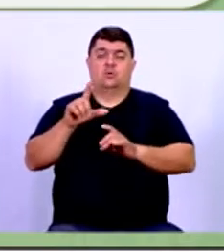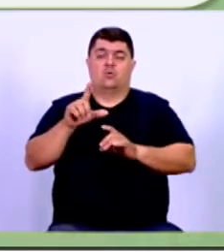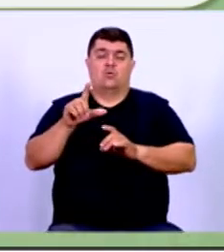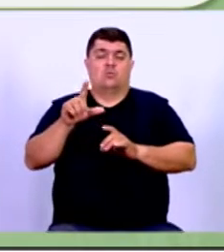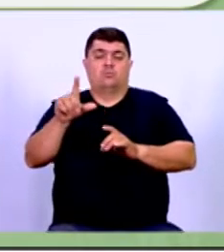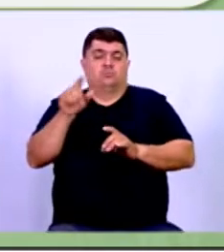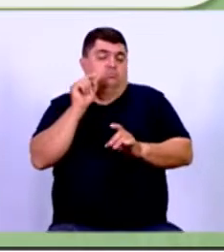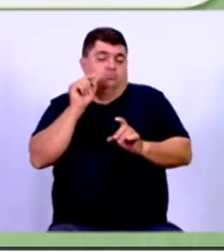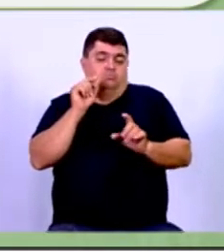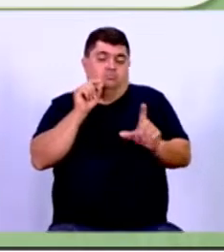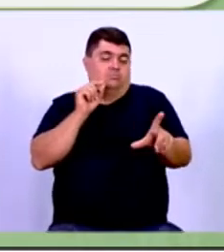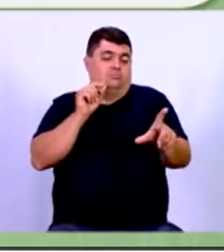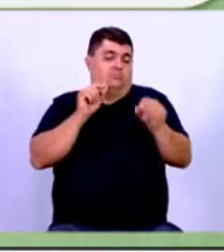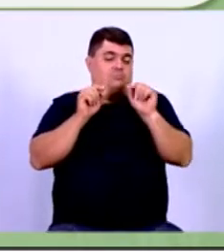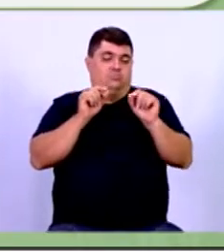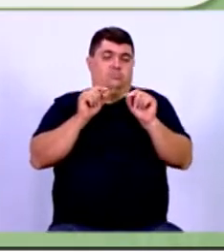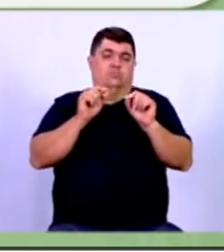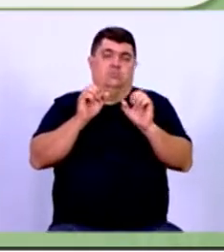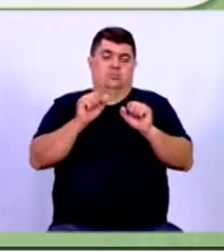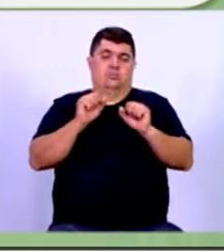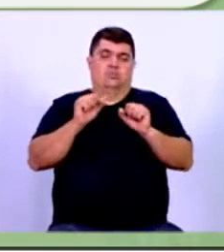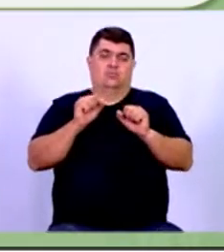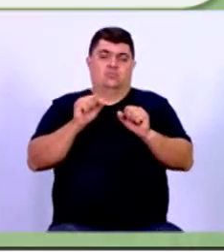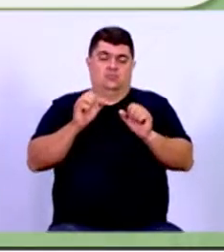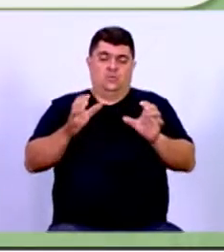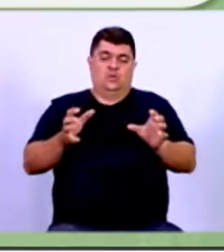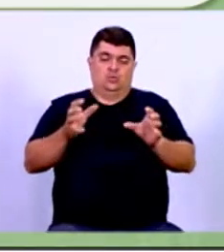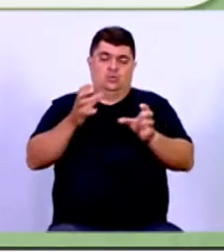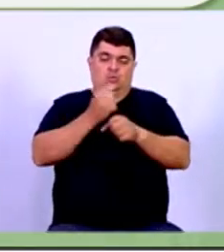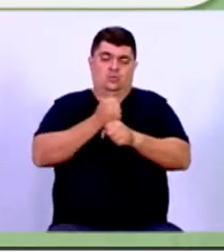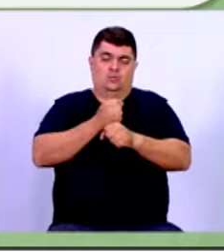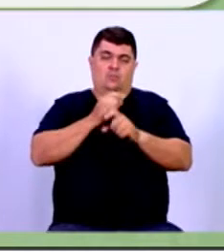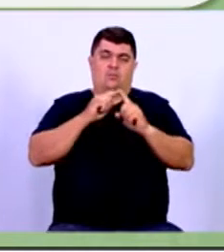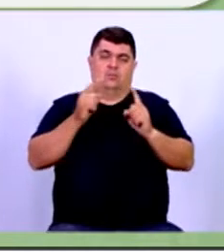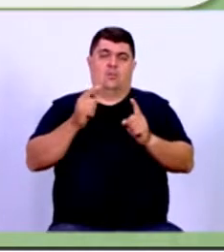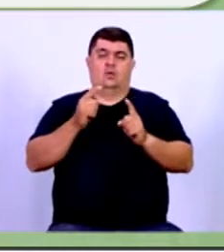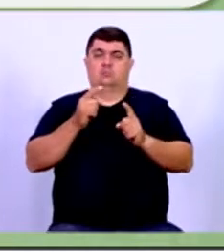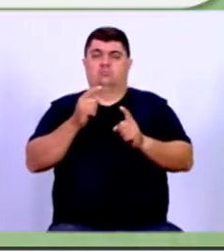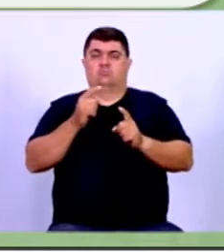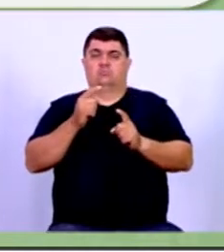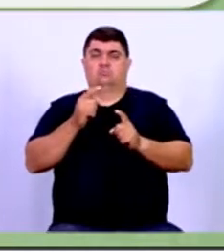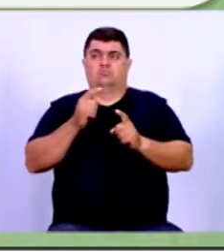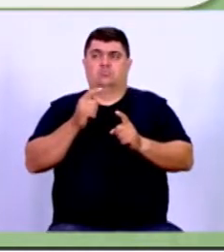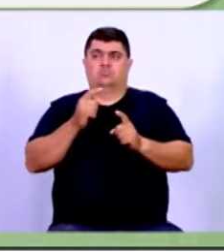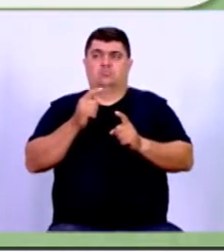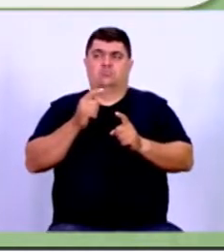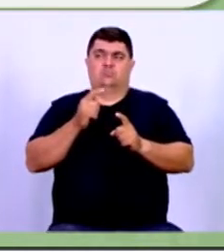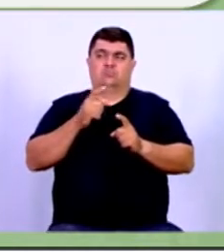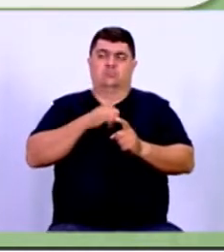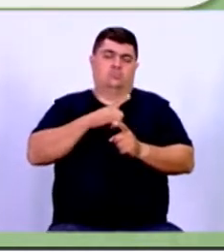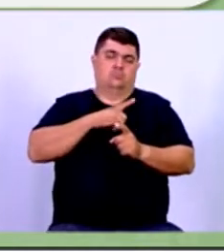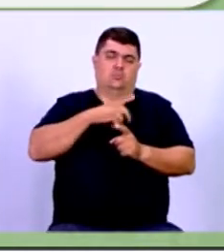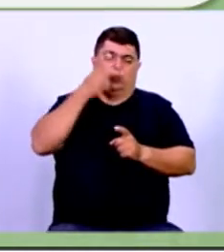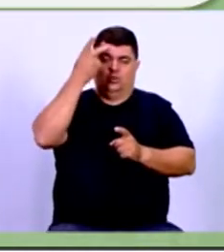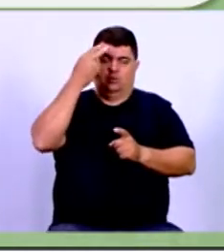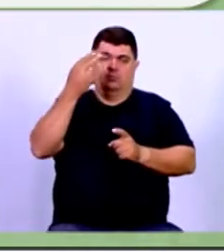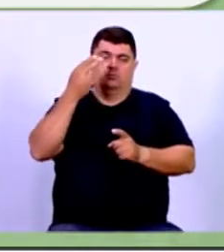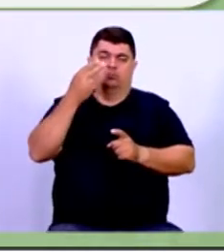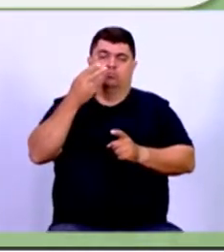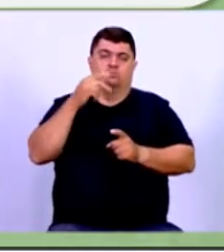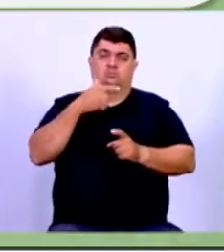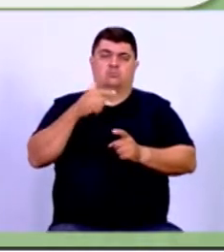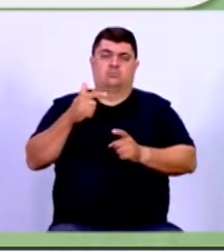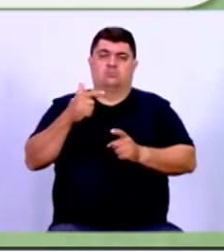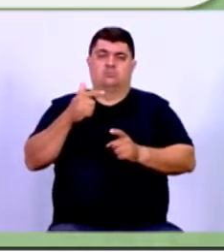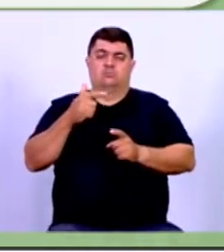atividade opcional. Ela é acrescida à carga horária, mas regular e obrigatória, mas ele